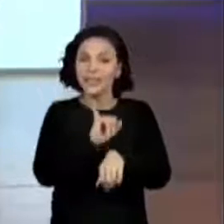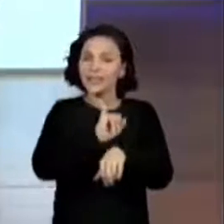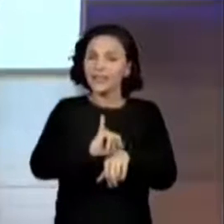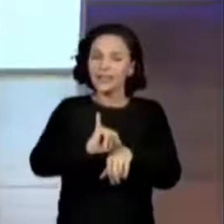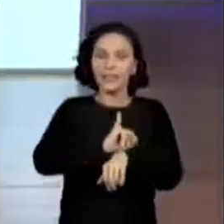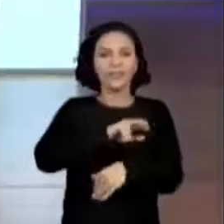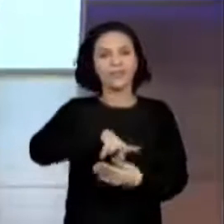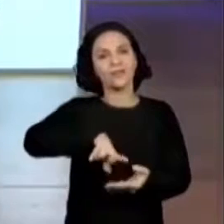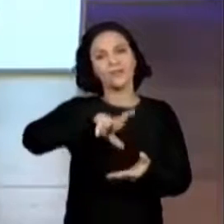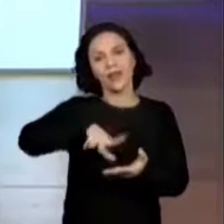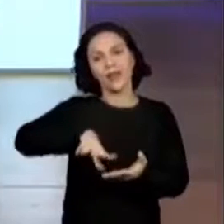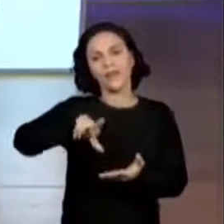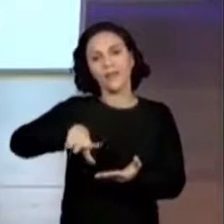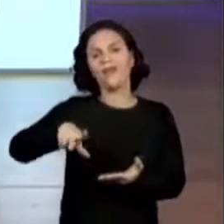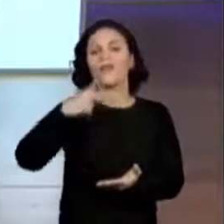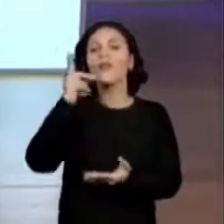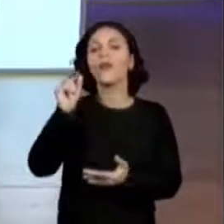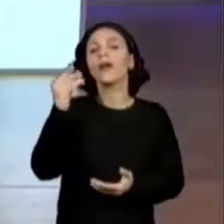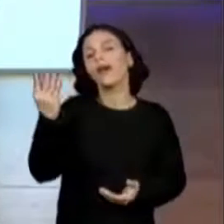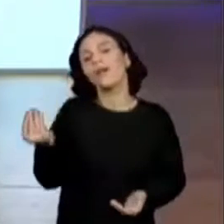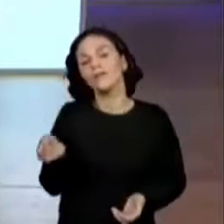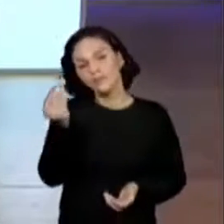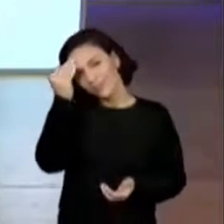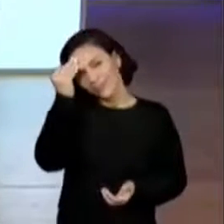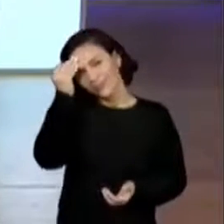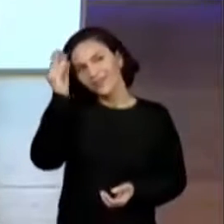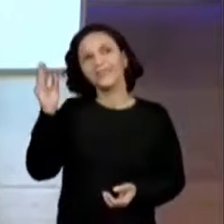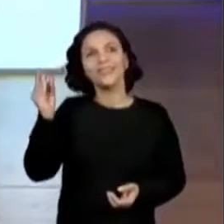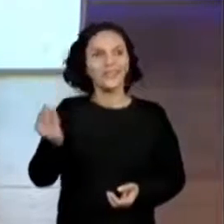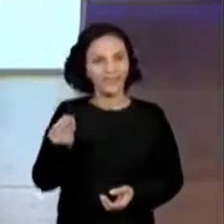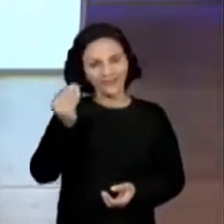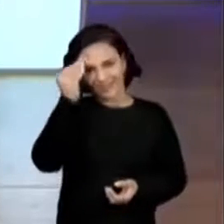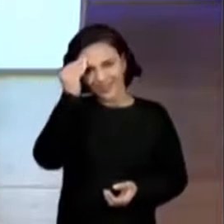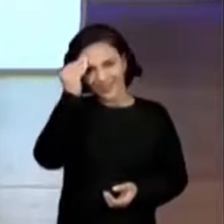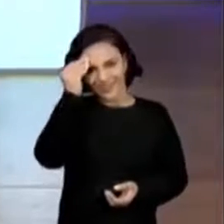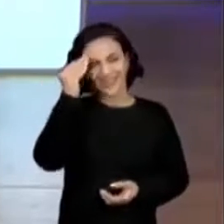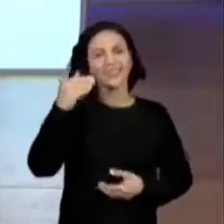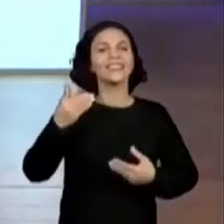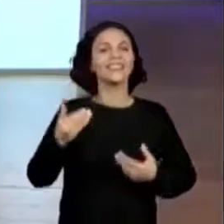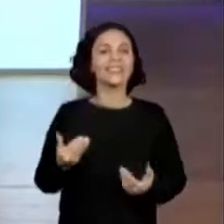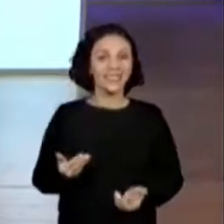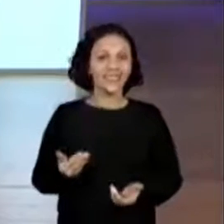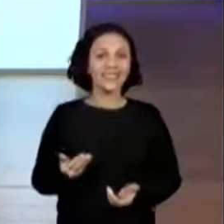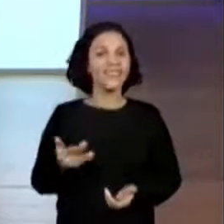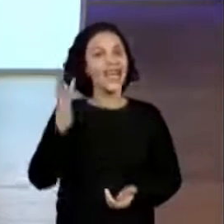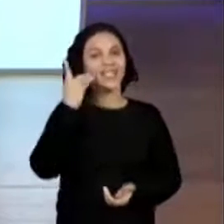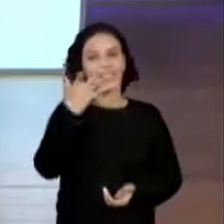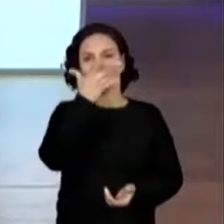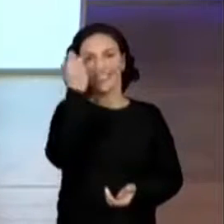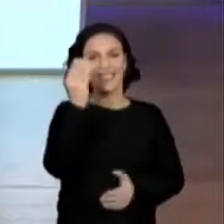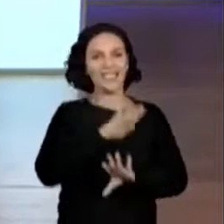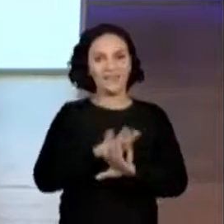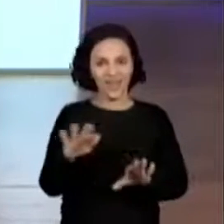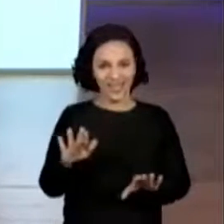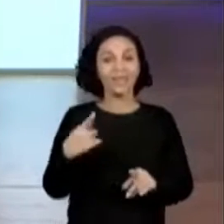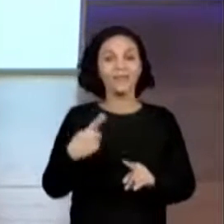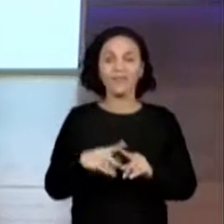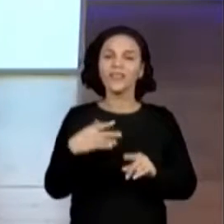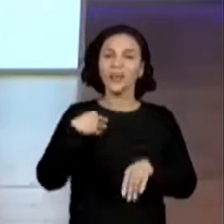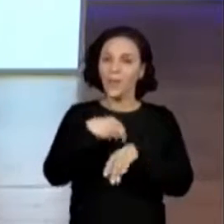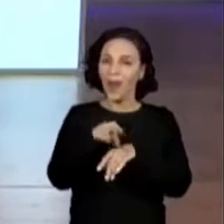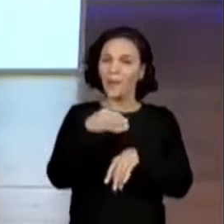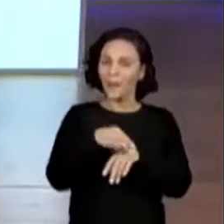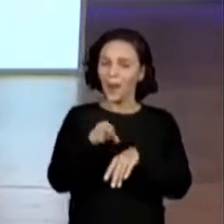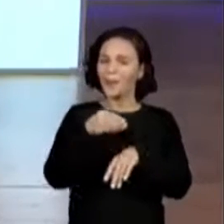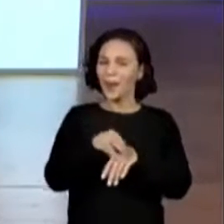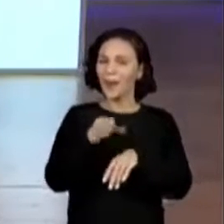ali, não sei se você percebeu, toda hora eles colocam, coloca uma parte na cabeça, coloca uma parte na cabeça. Acho que eles não vão esquecer mais, porque a gente fez bastante